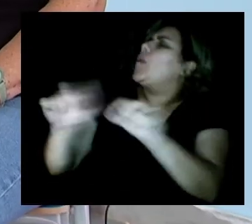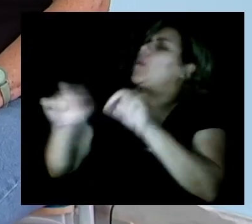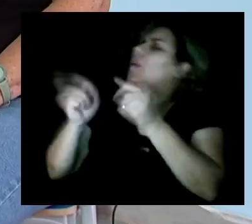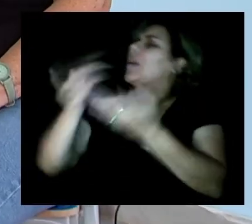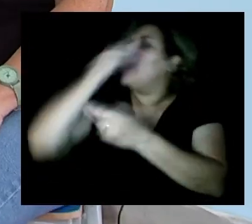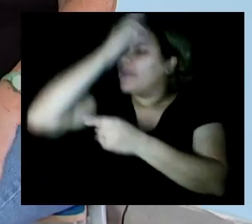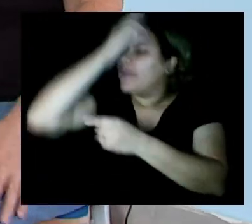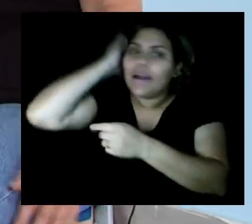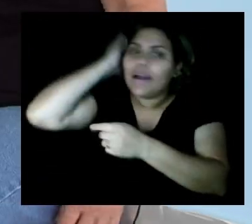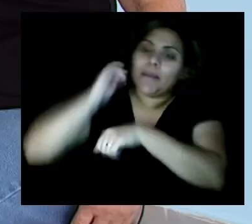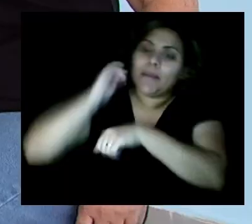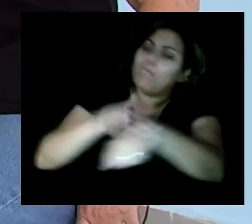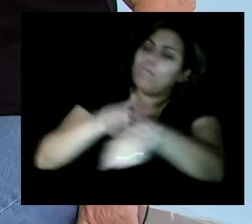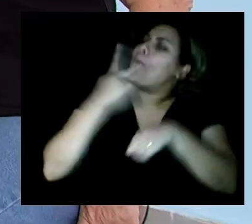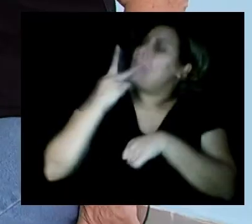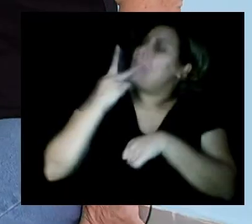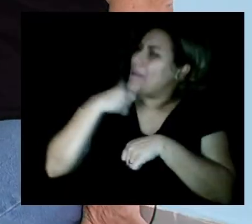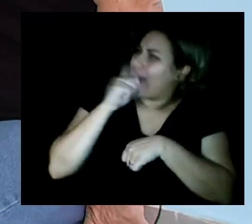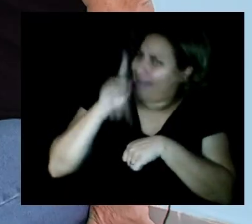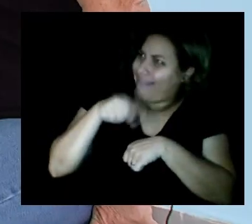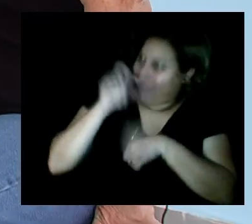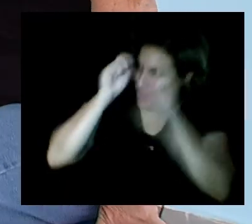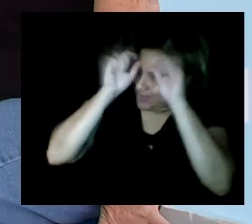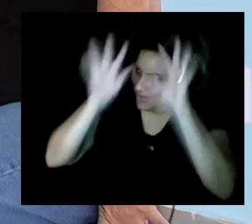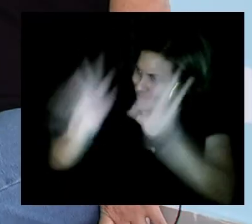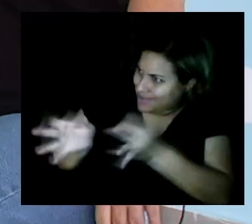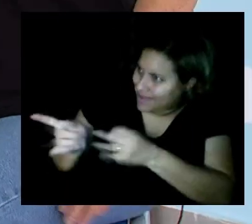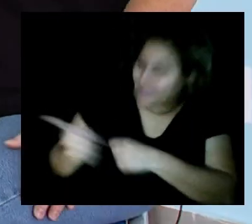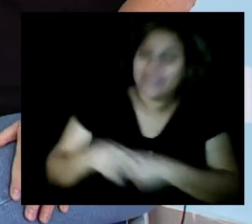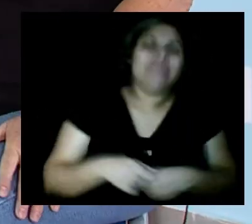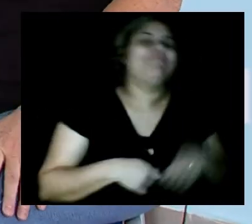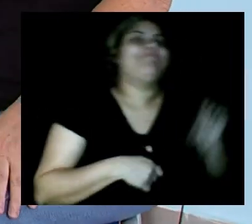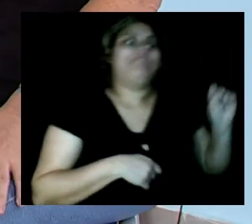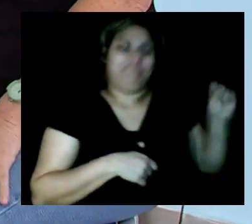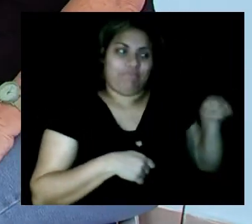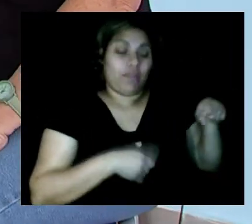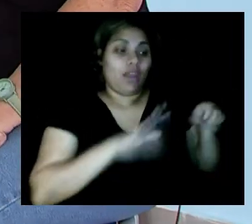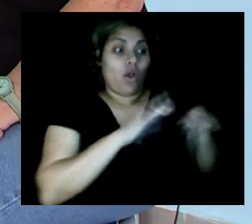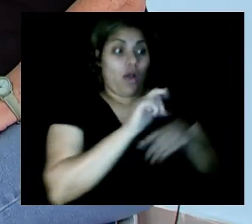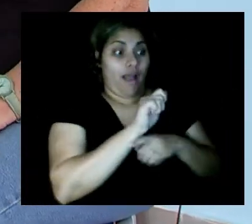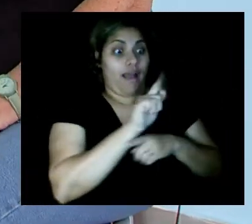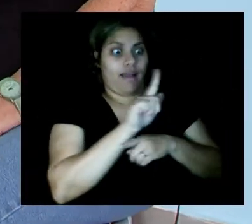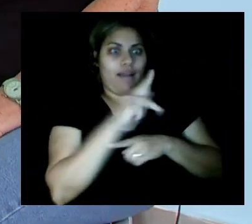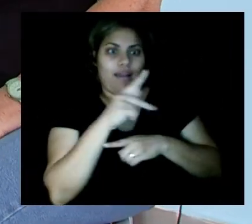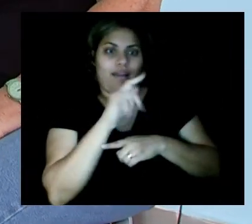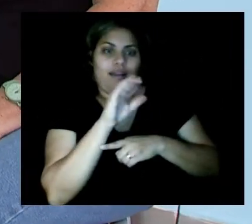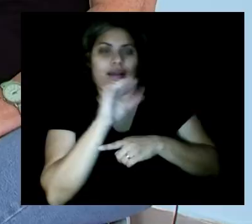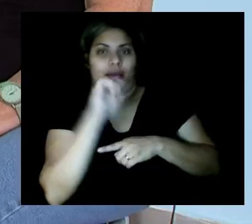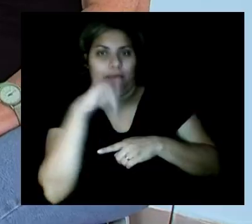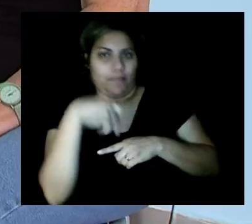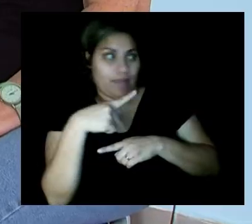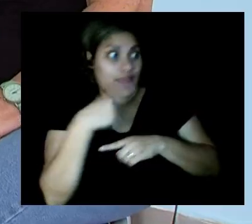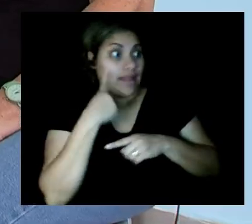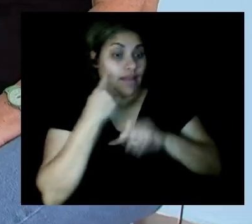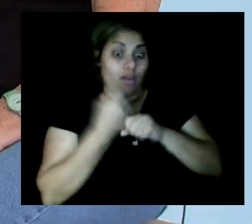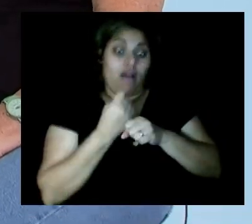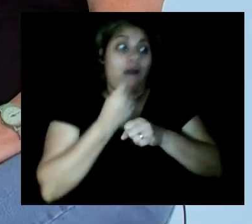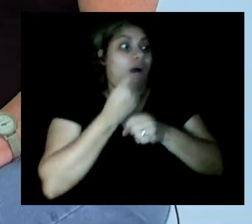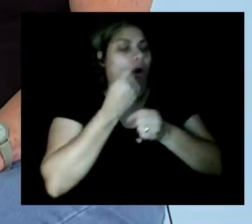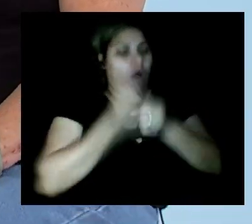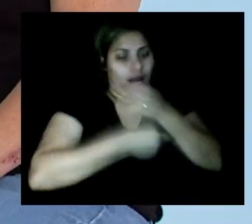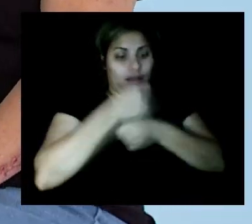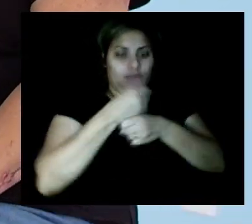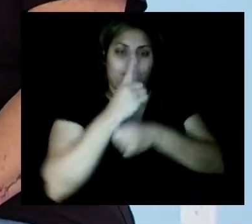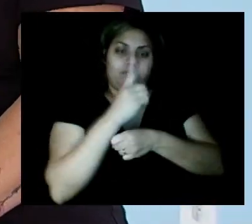né? Foi. A ADACAMP teve início em 1989 com 9